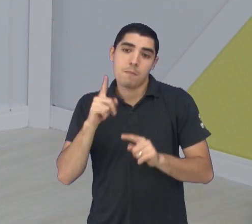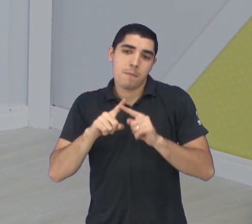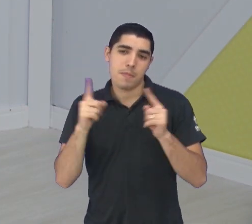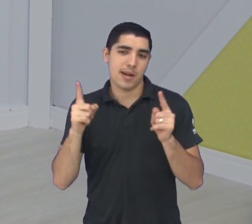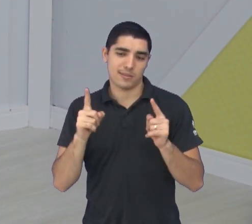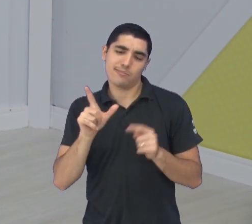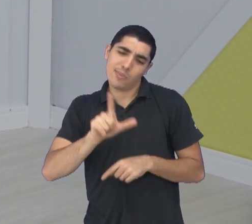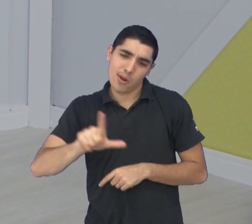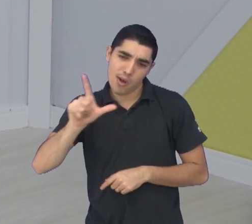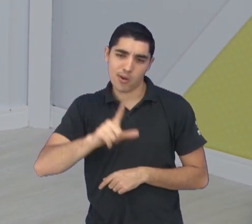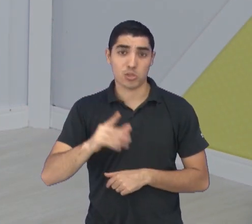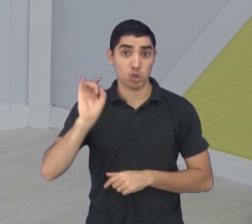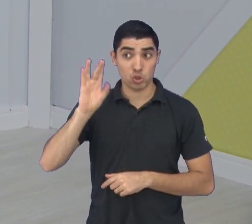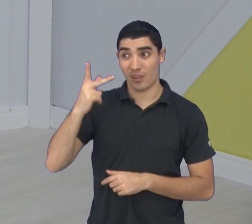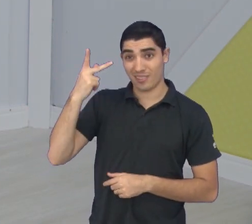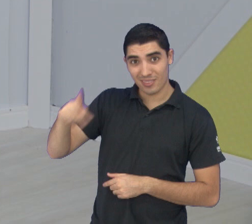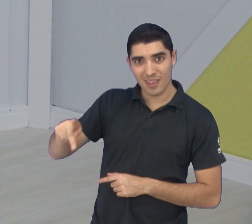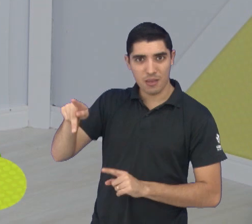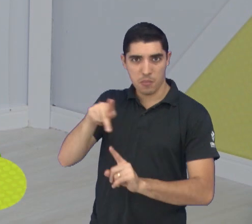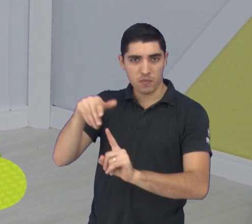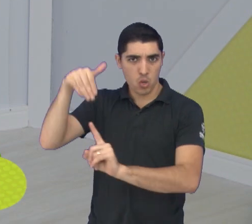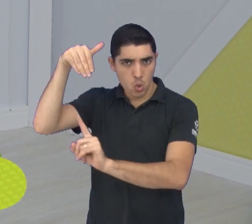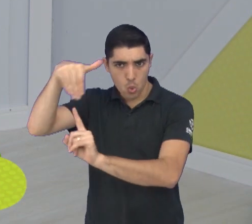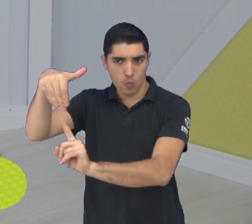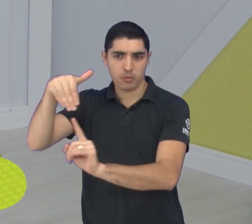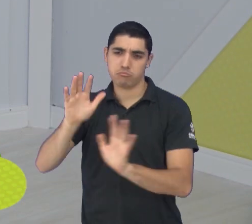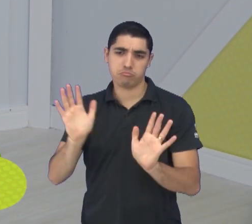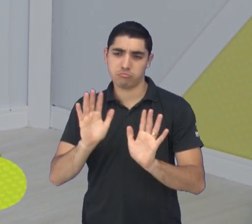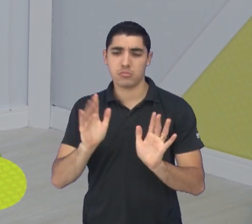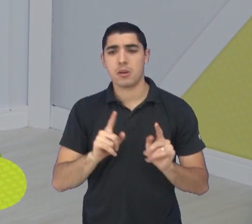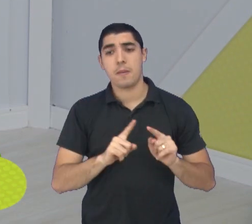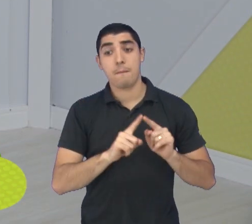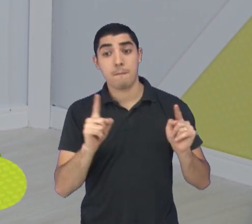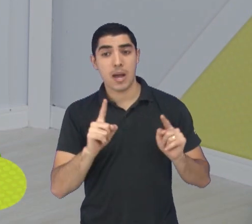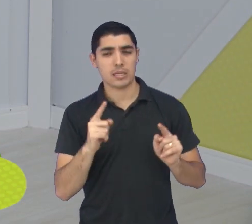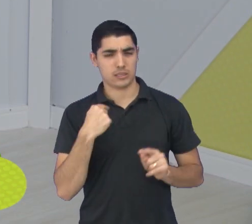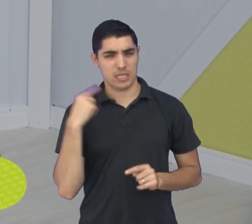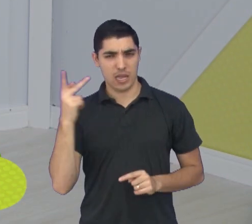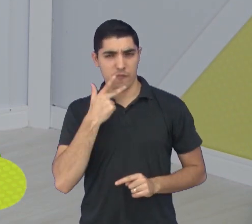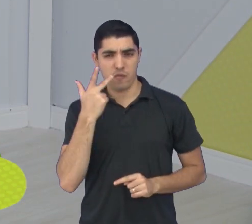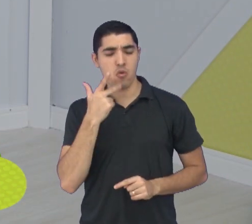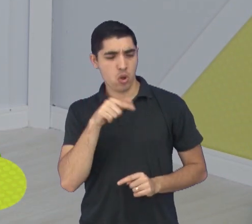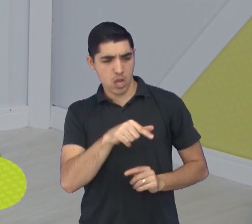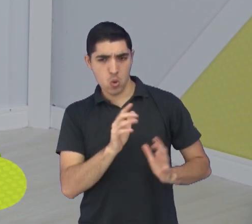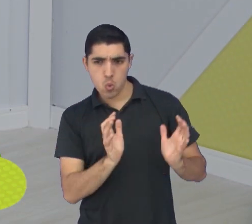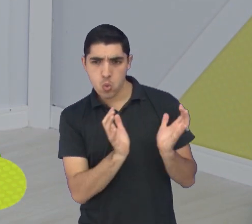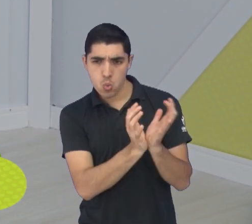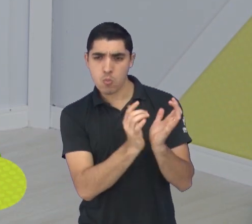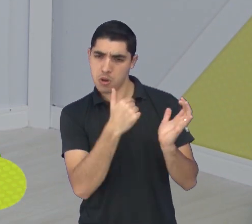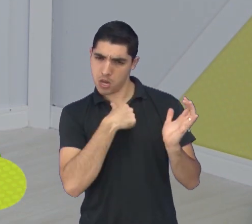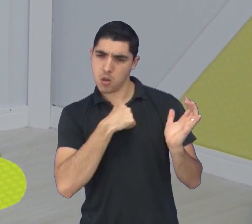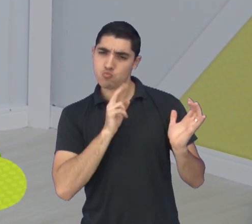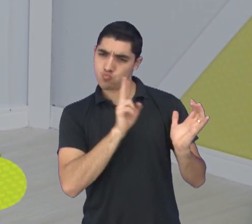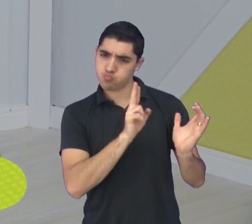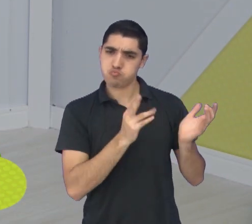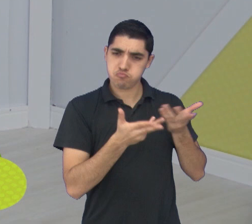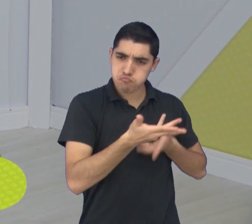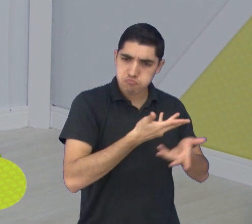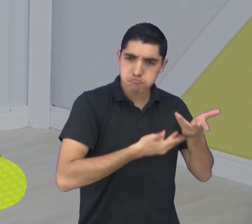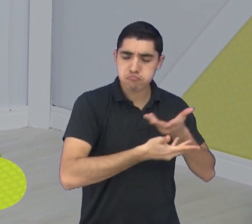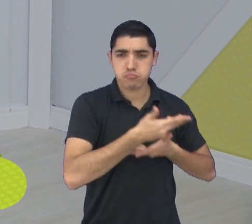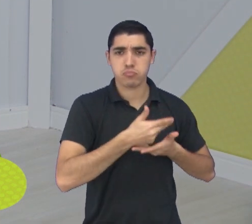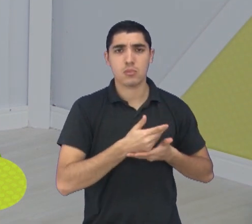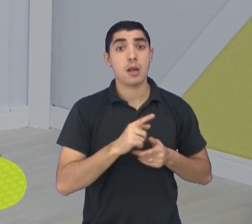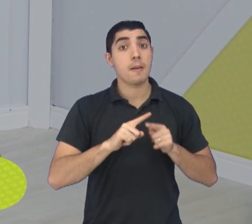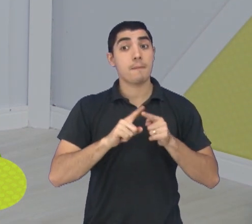ali. Ele falou que ele tem um grupo na mão, não me pareceu, até por essa aparente rusga aí com o Nicolas foi